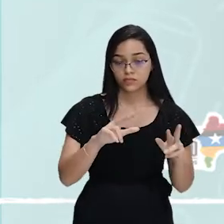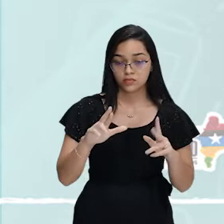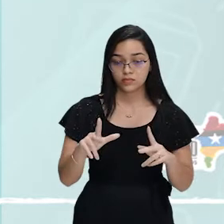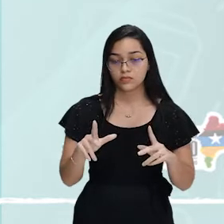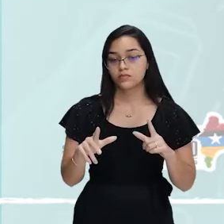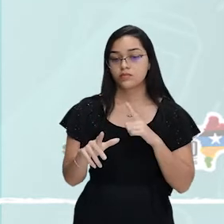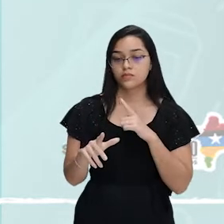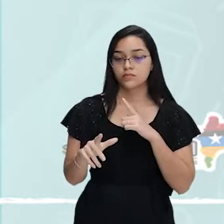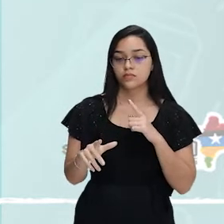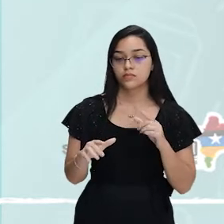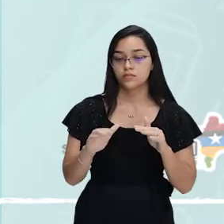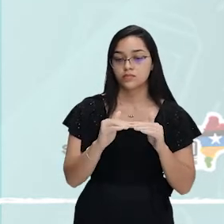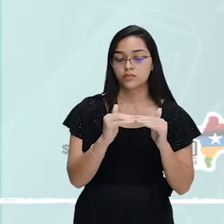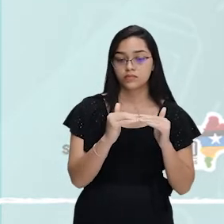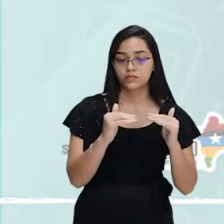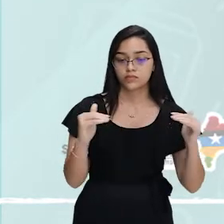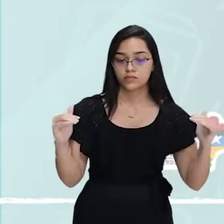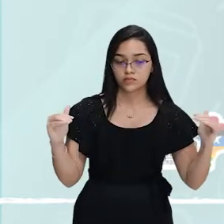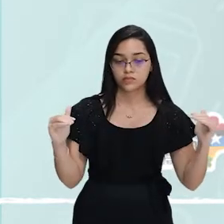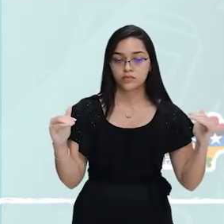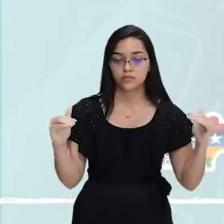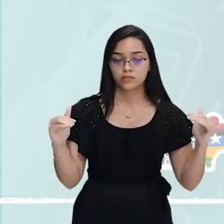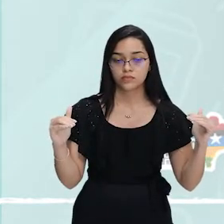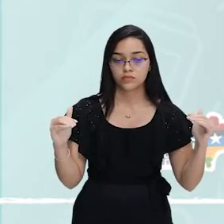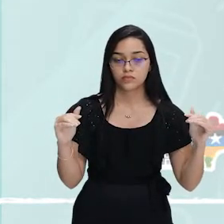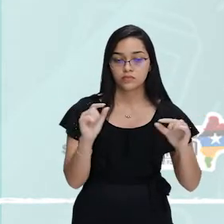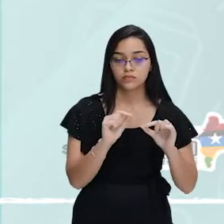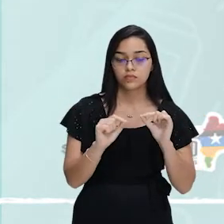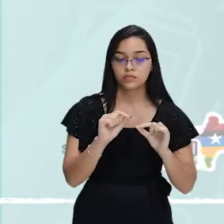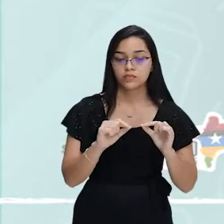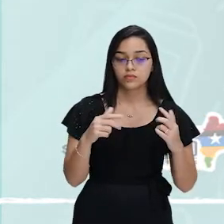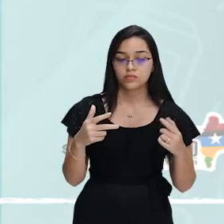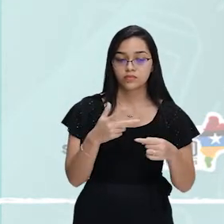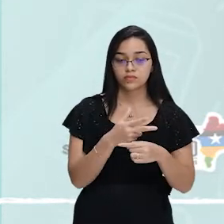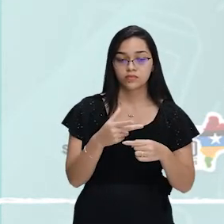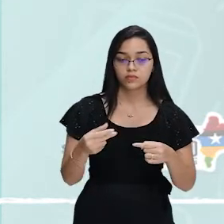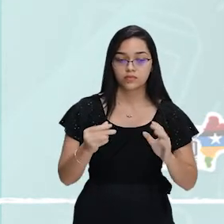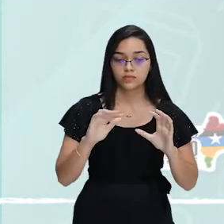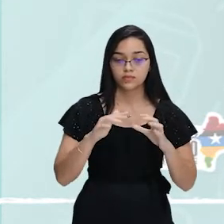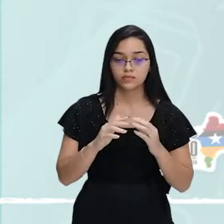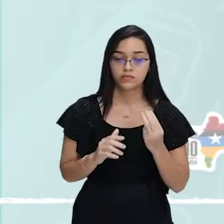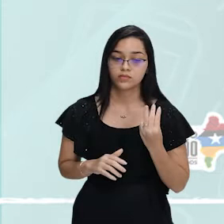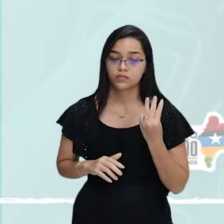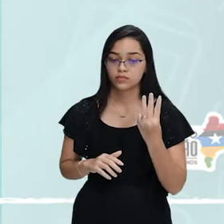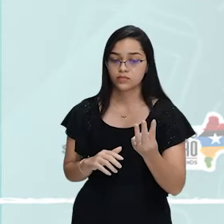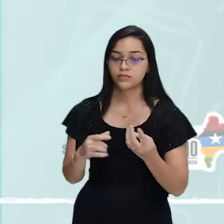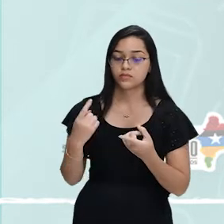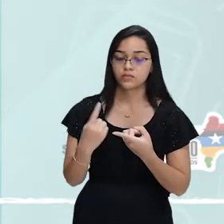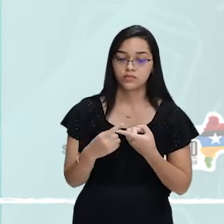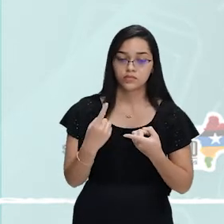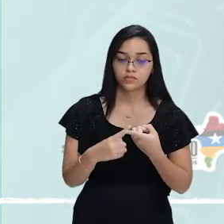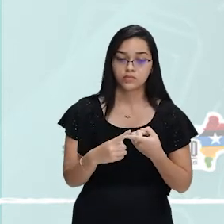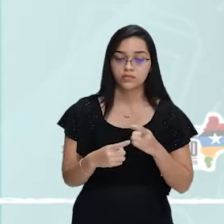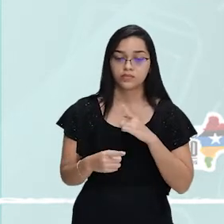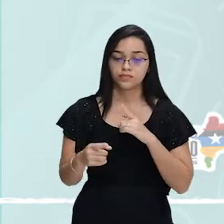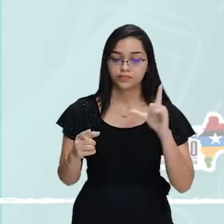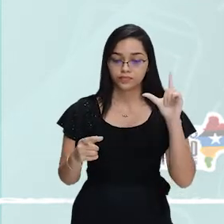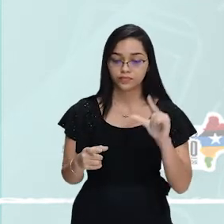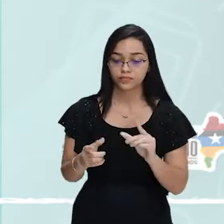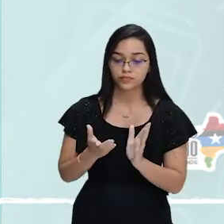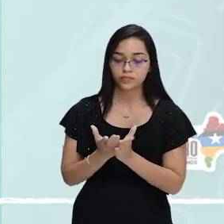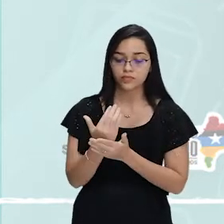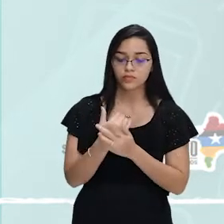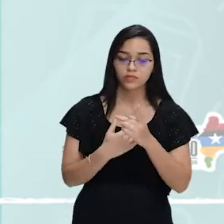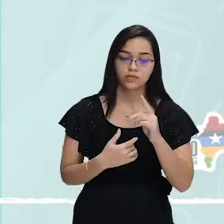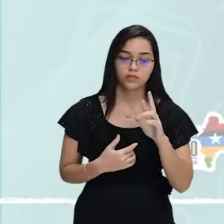seja, menor a diferença entre eles. Logo, como a prova é de regularidade, o vencedor foi a equipe 3, pois obteve